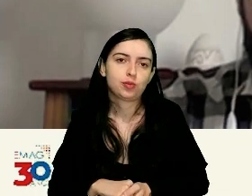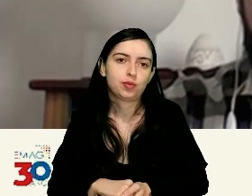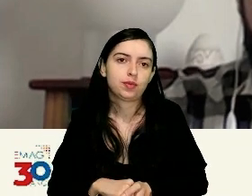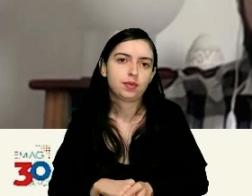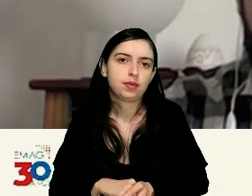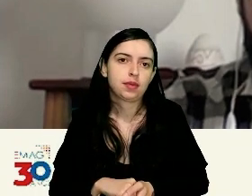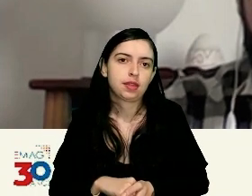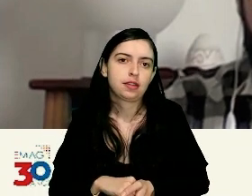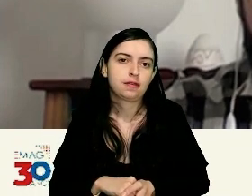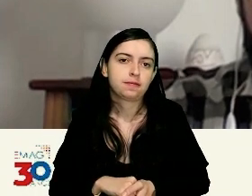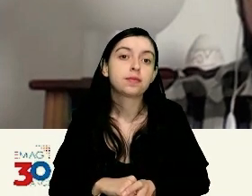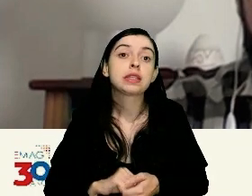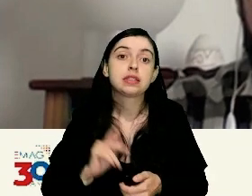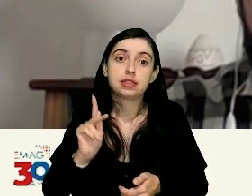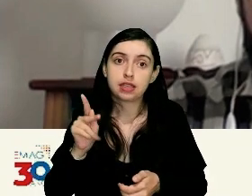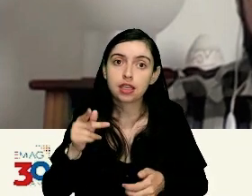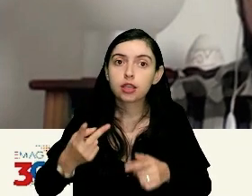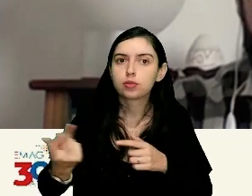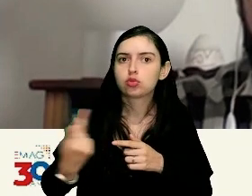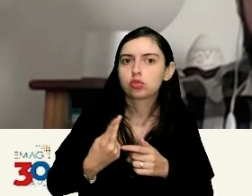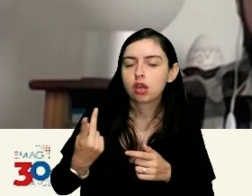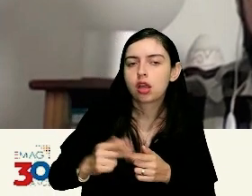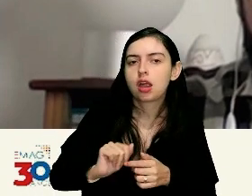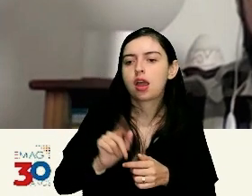Continuamos os dois, ela era professora,